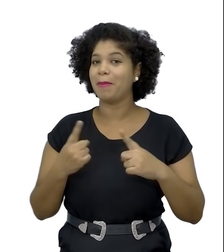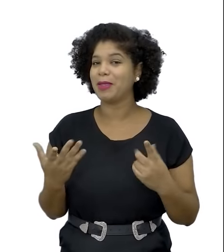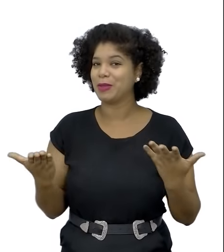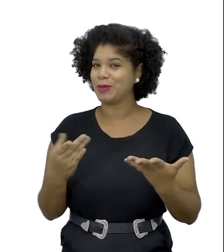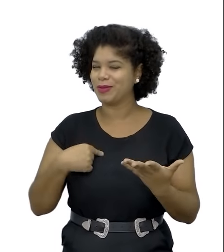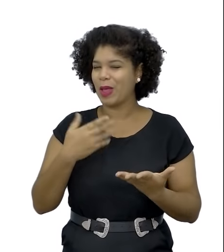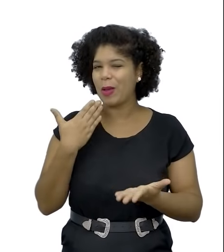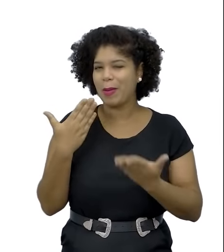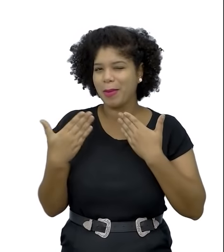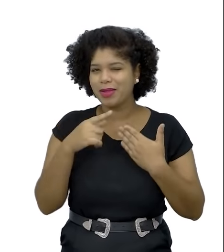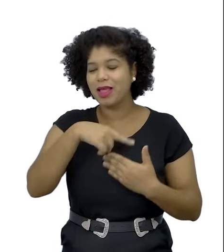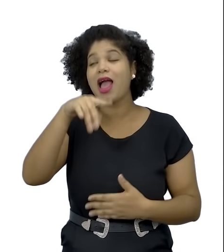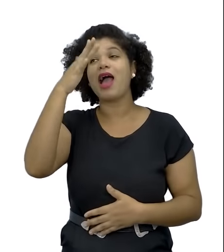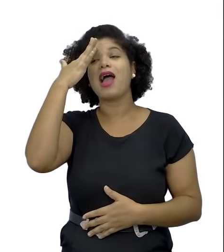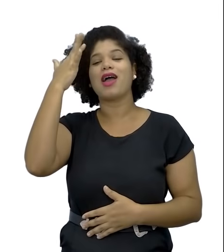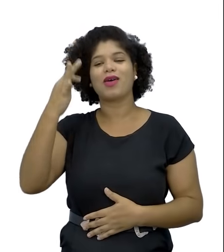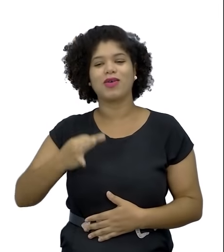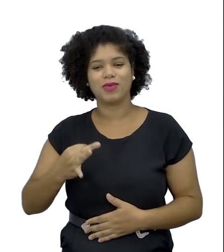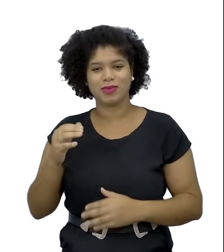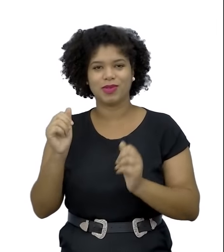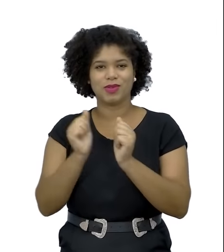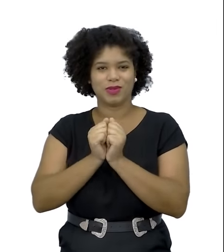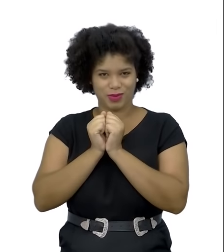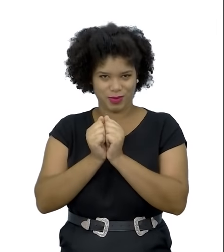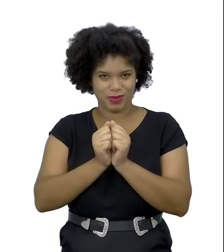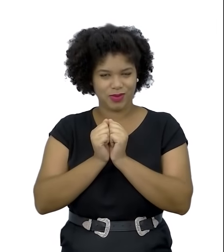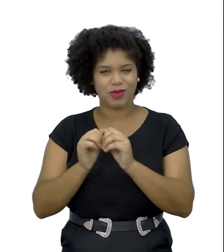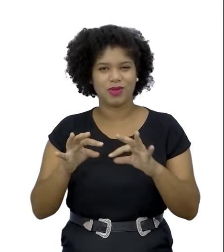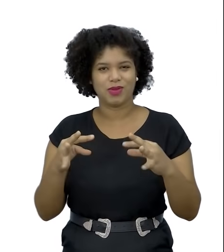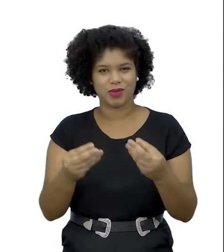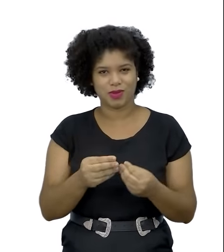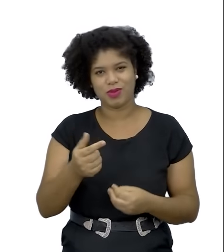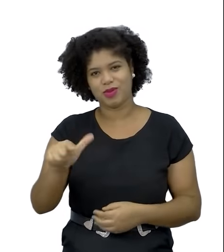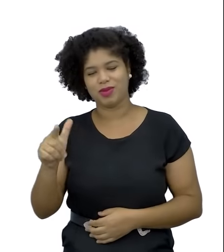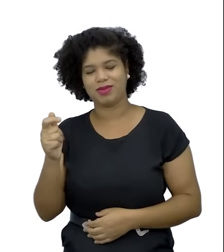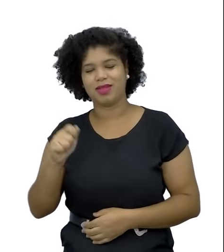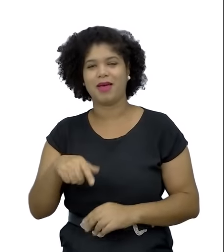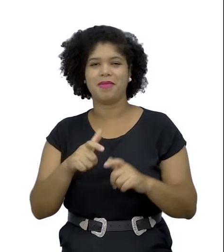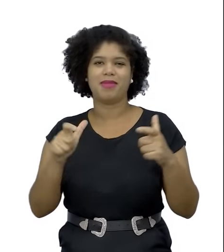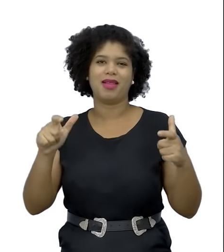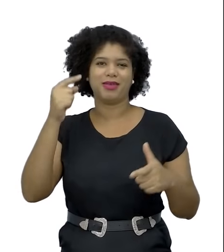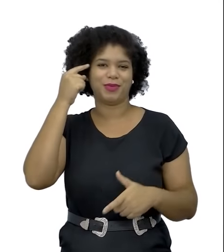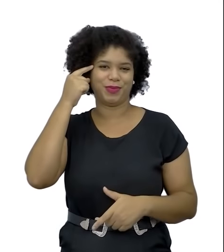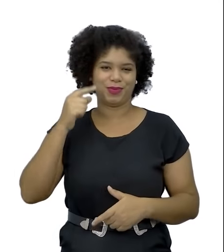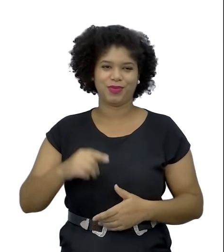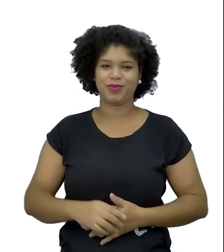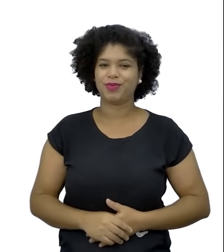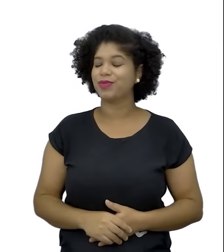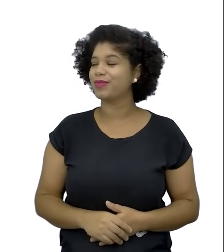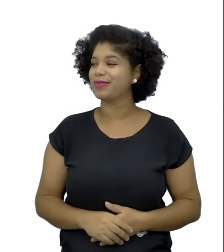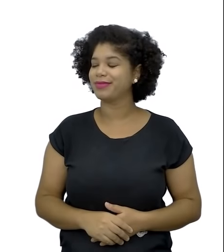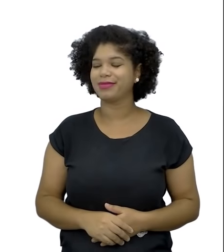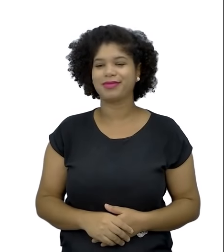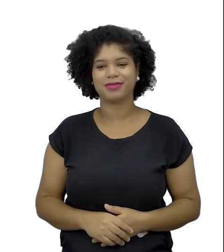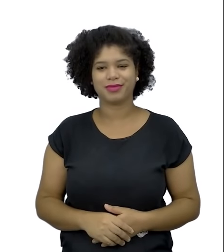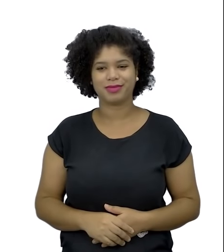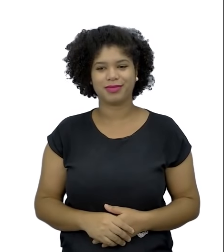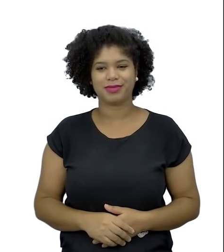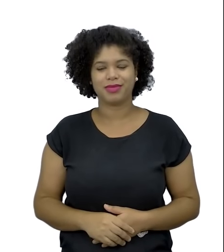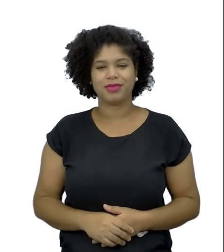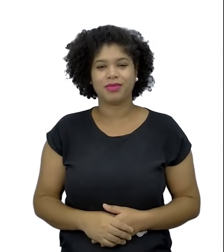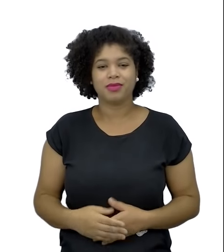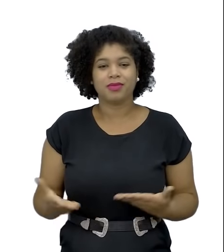um pouquinho e vocês com seus pares vão ampliar essa discussão. Nos atentemos, então, a uma